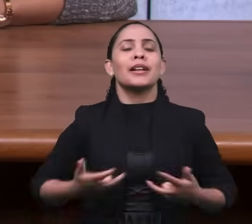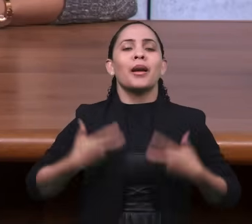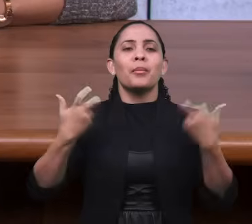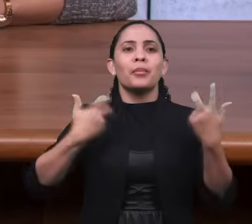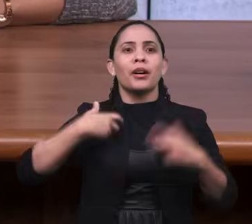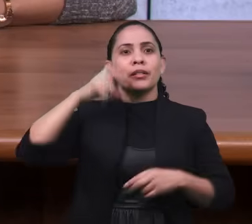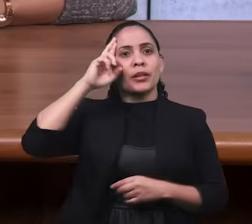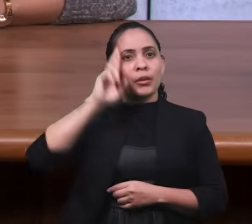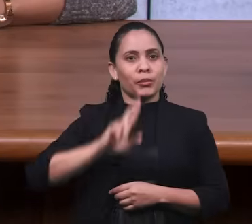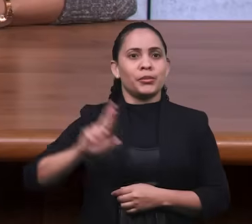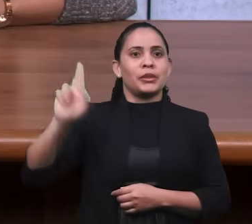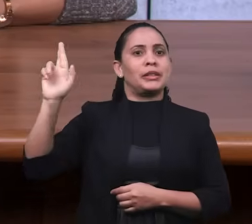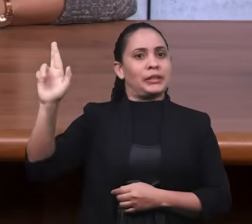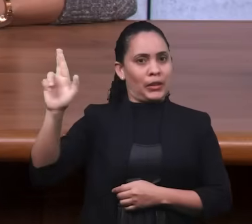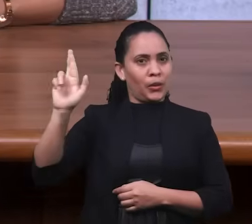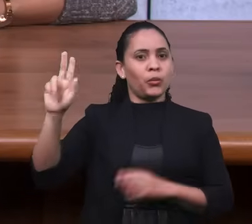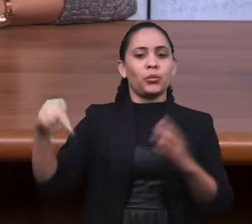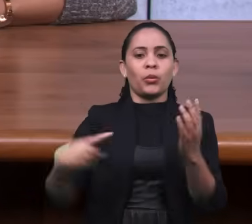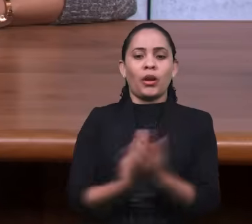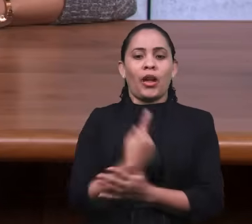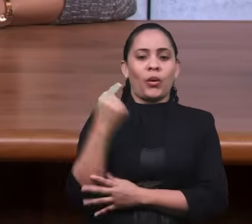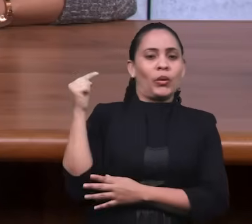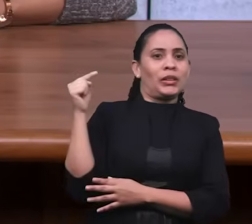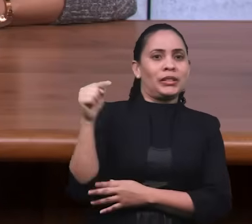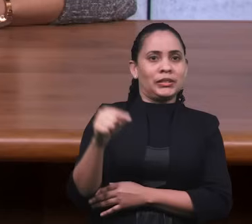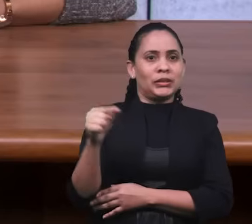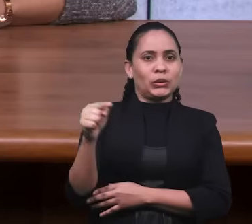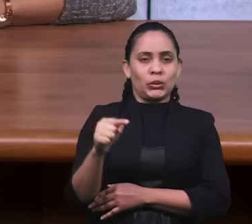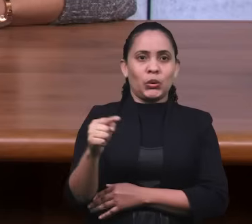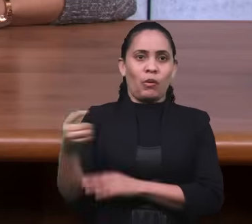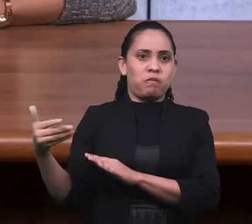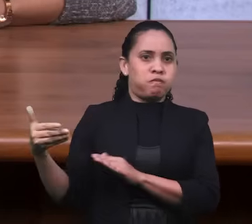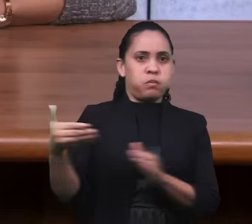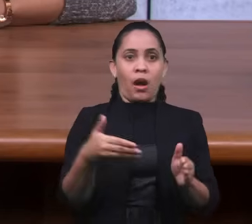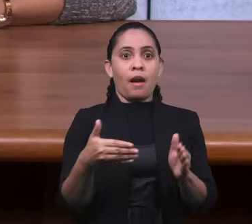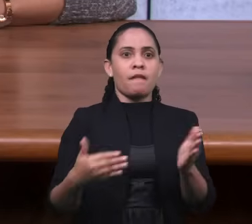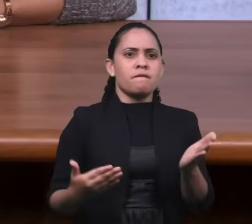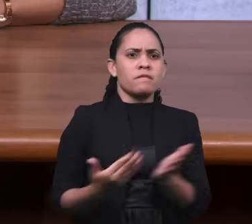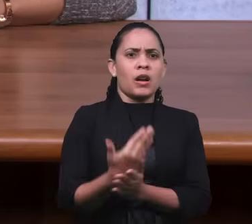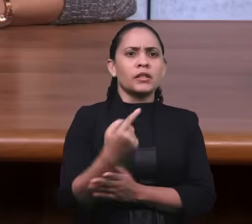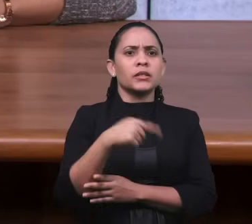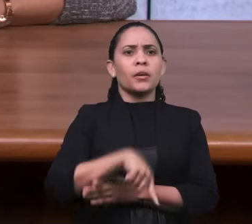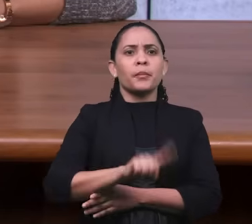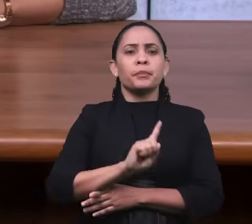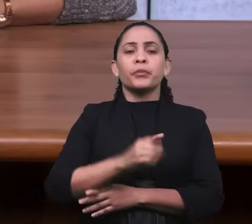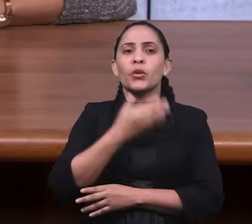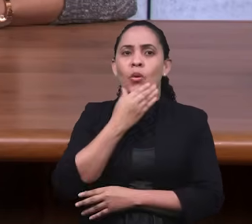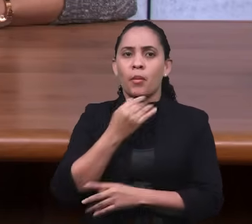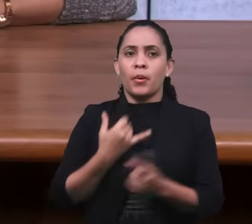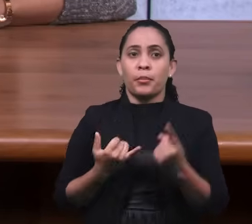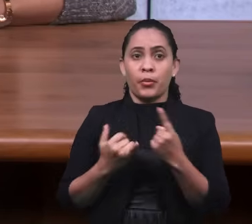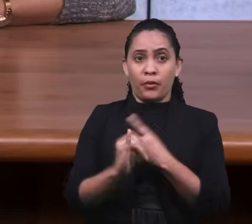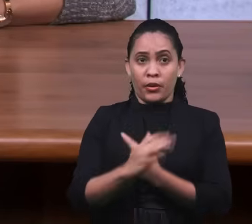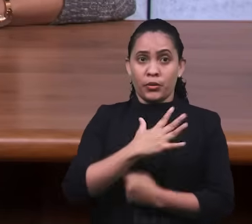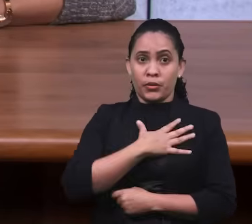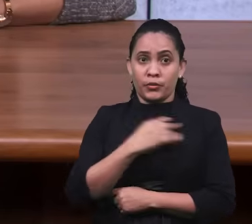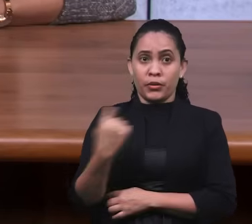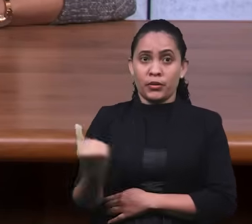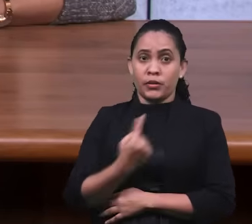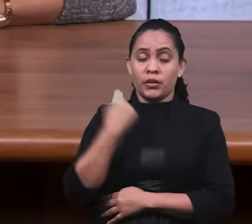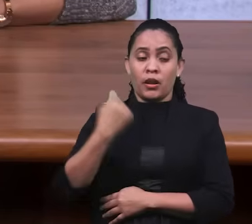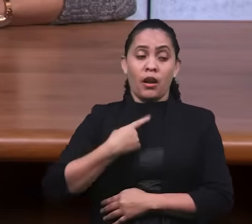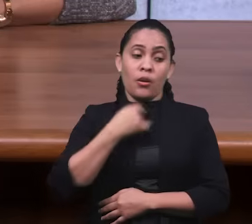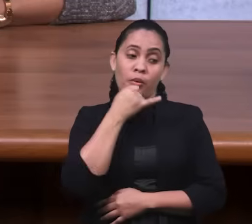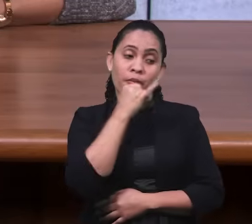Israel ao Senhor por causa dos midianitas, enviou o Senhor um homem profeta aos filhos de Israel que lhes